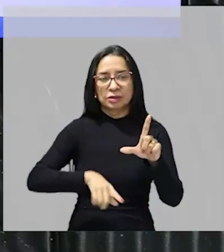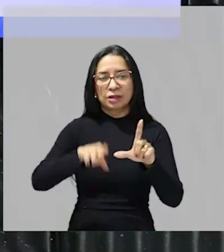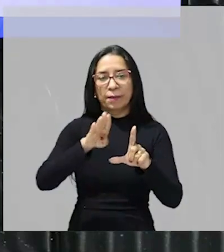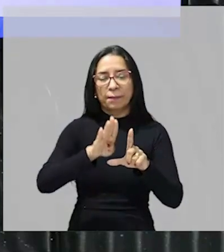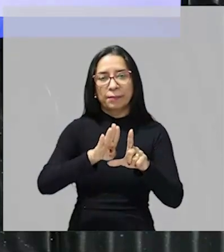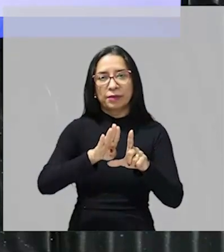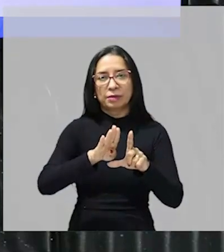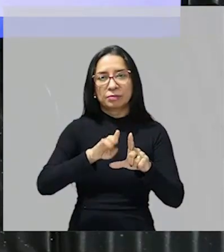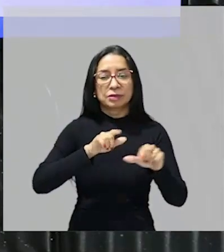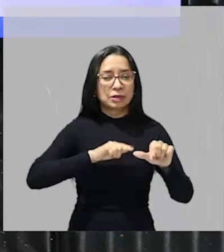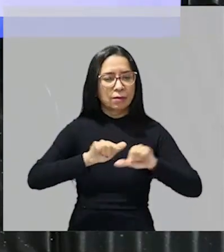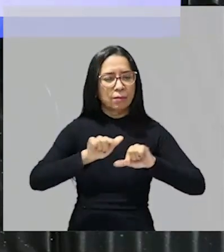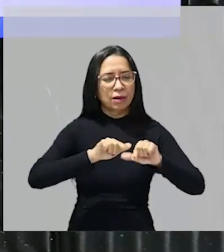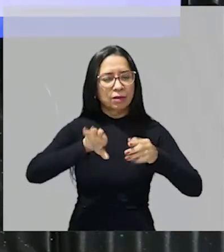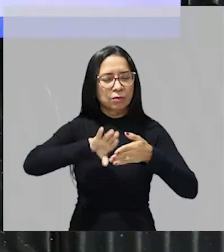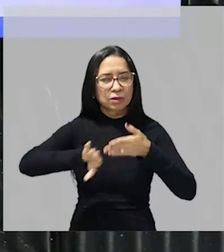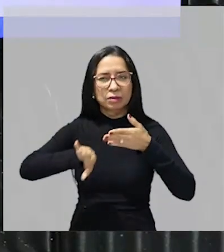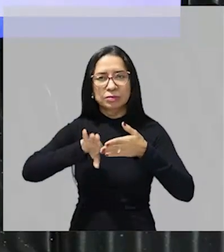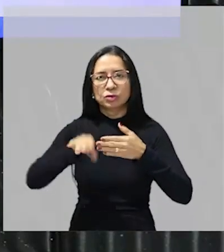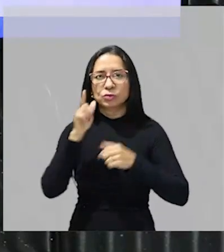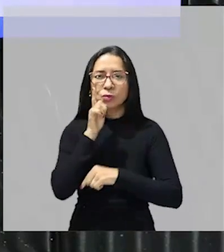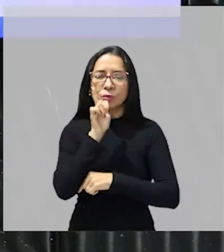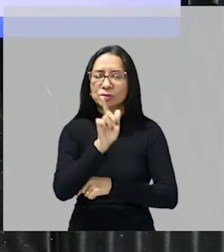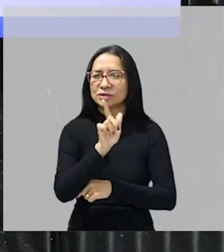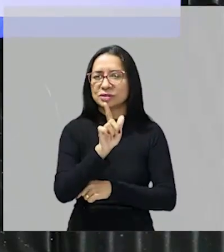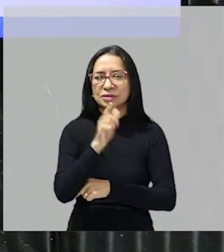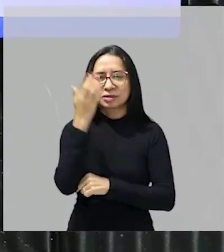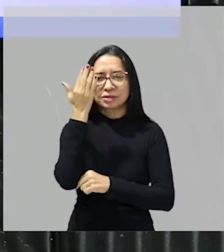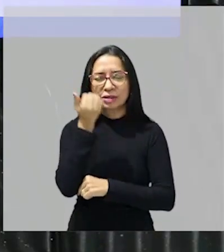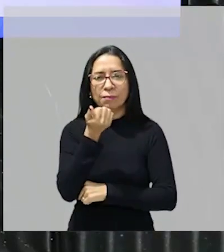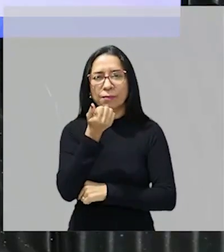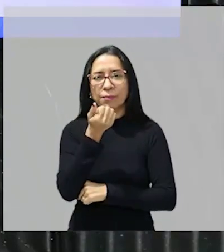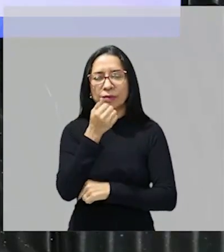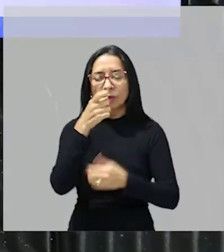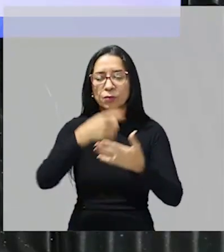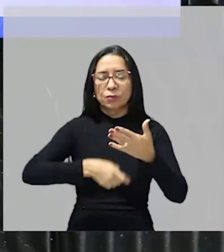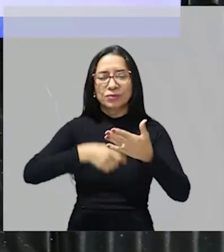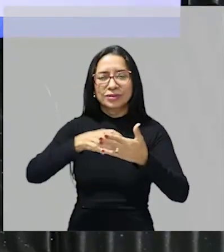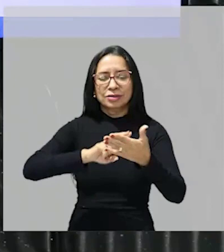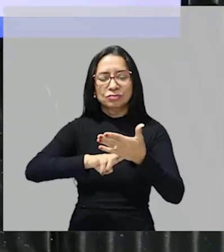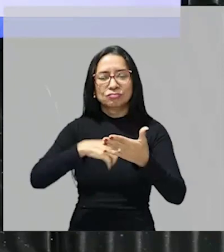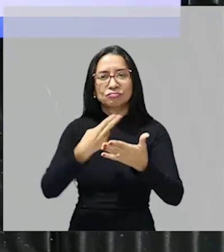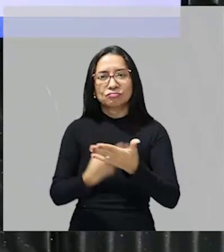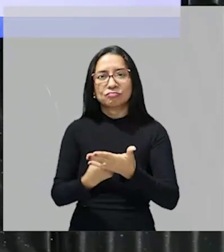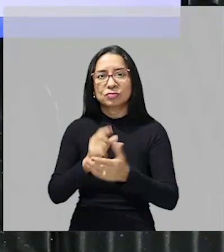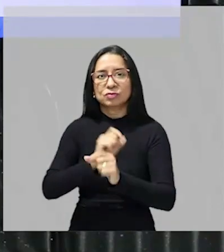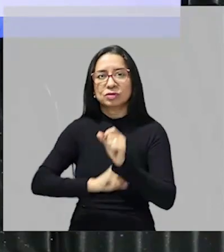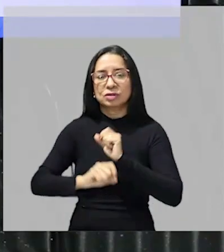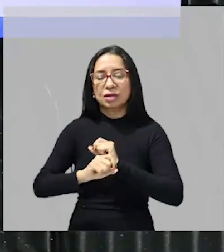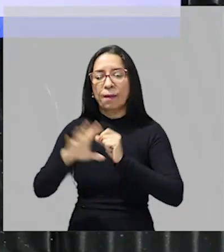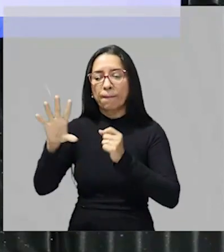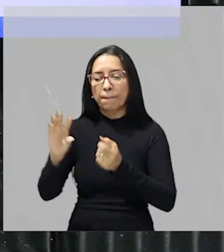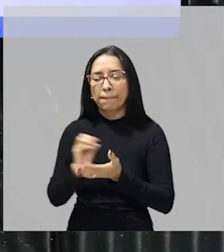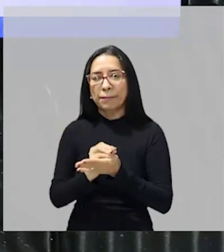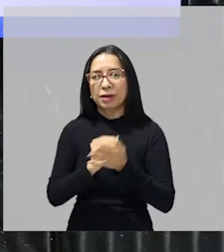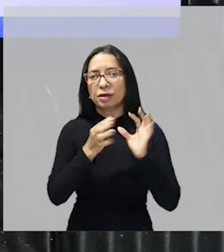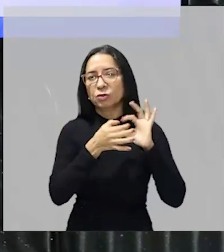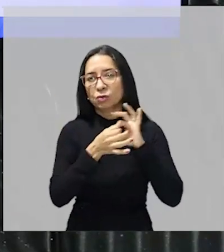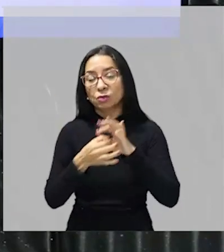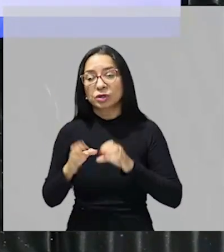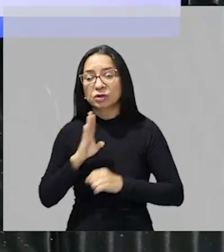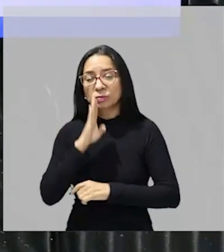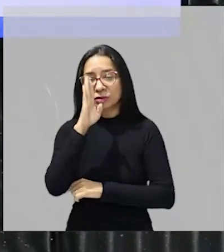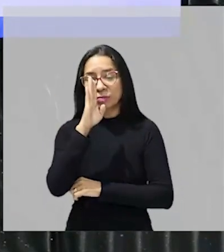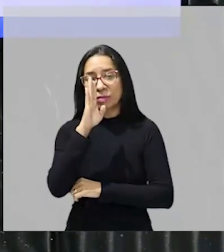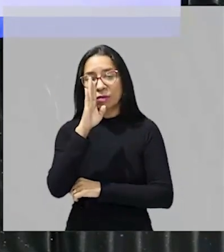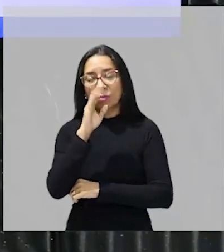por eliminação. Não consegui decifrar o texto na íntegra ao pé da letra, professora. Pegue o contexto principal, pegue